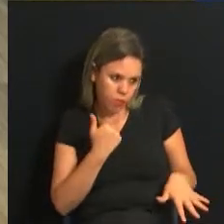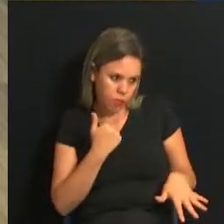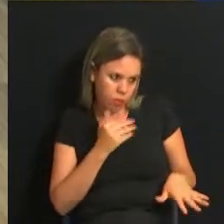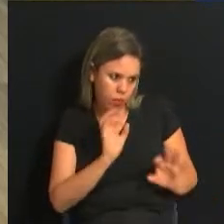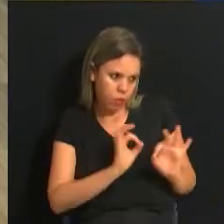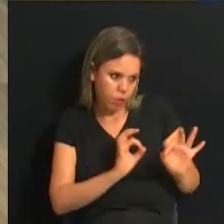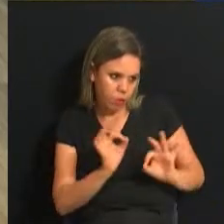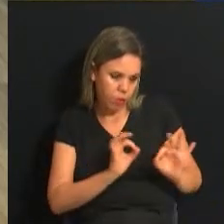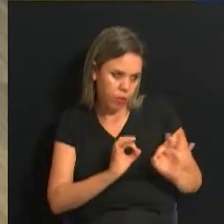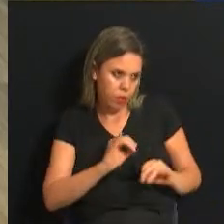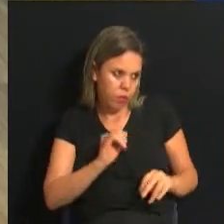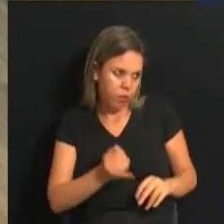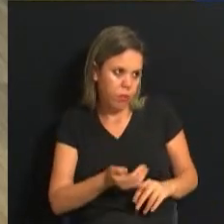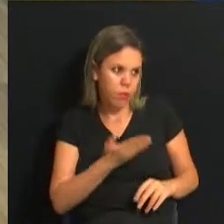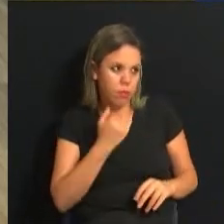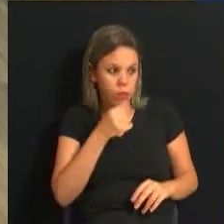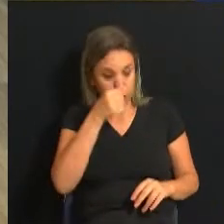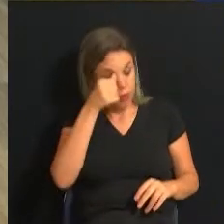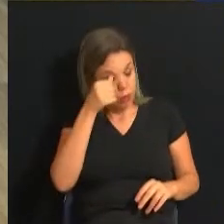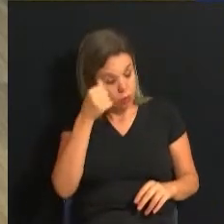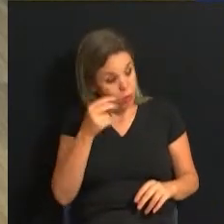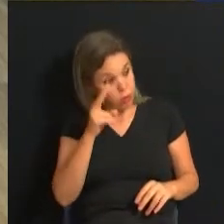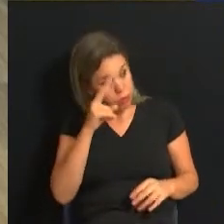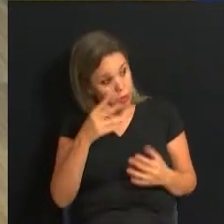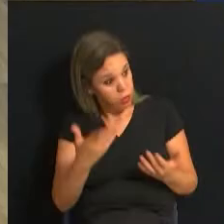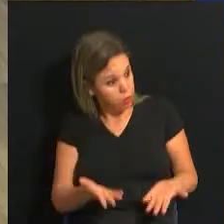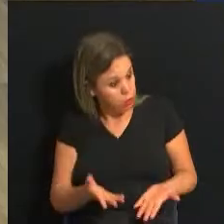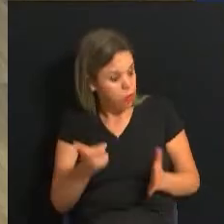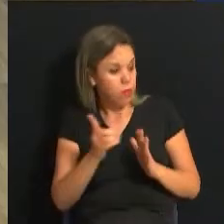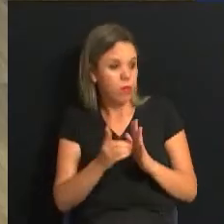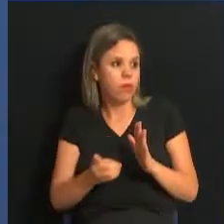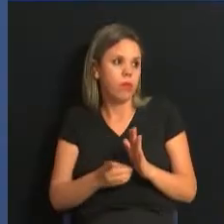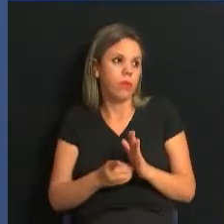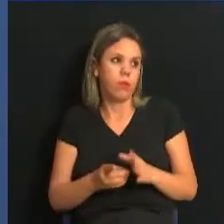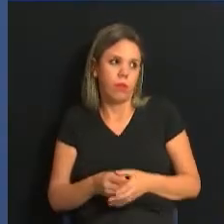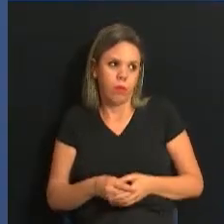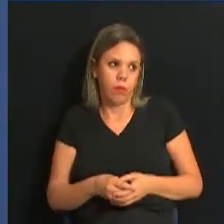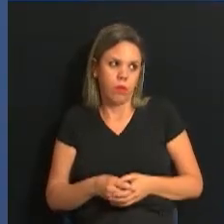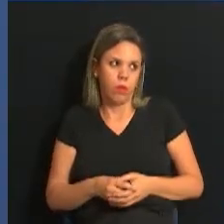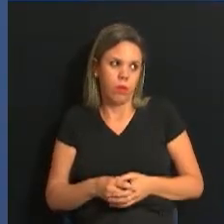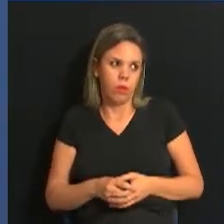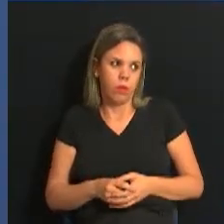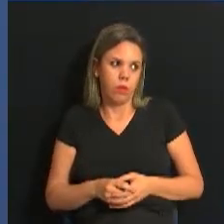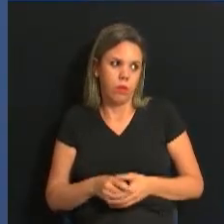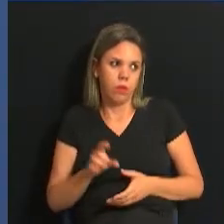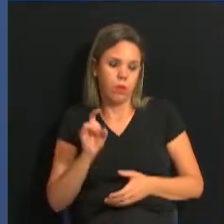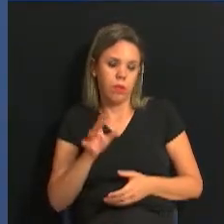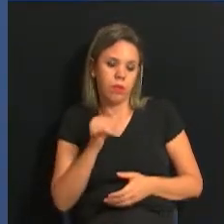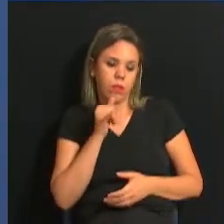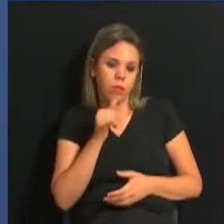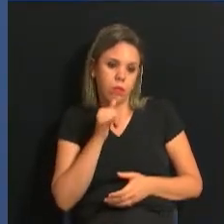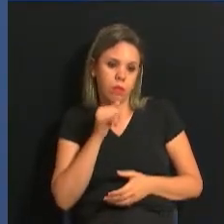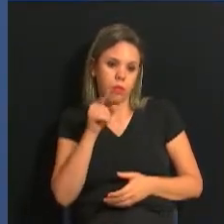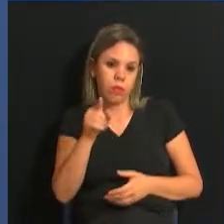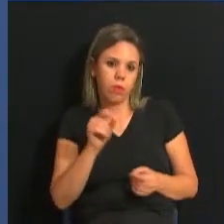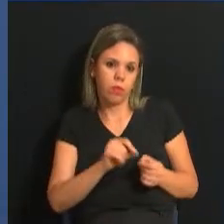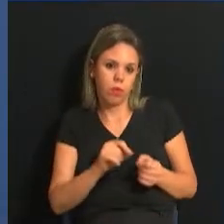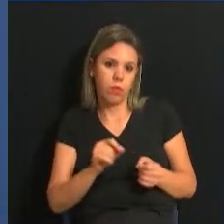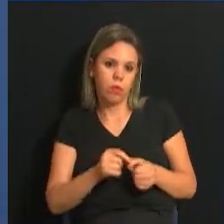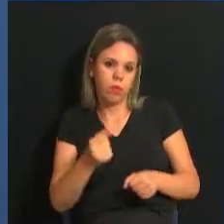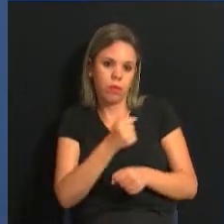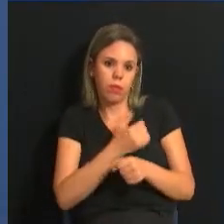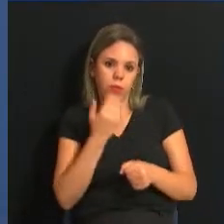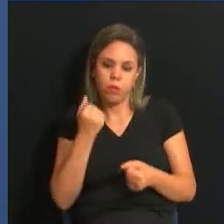para consumo, a gente lembra, inclusive, que esse decreto serve apenas no caso, você fez uma comida e